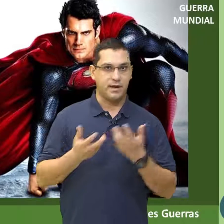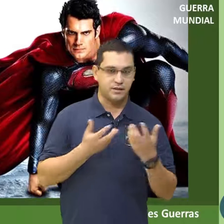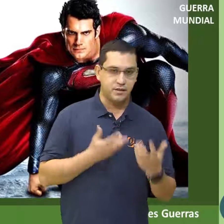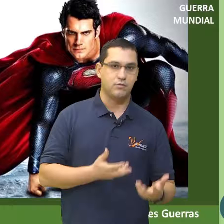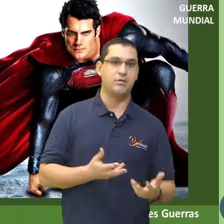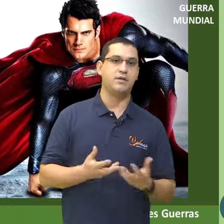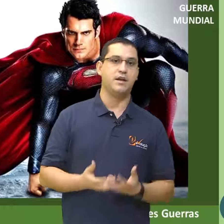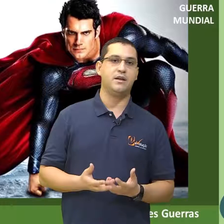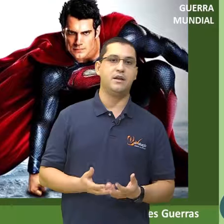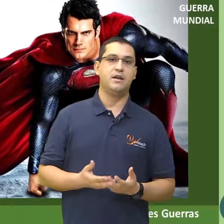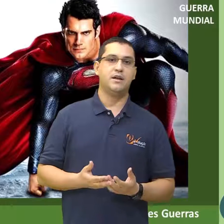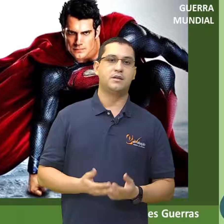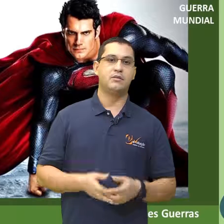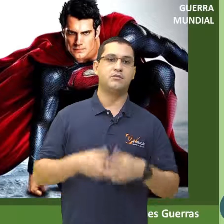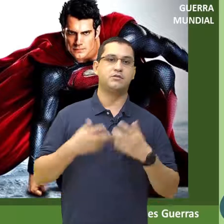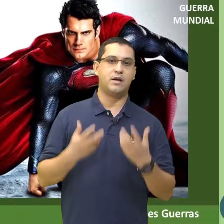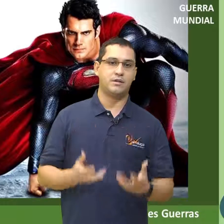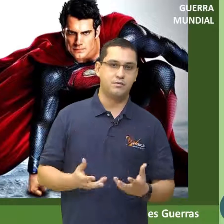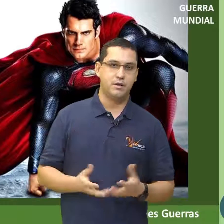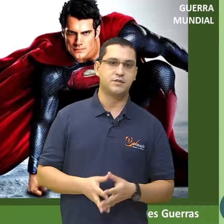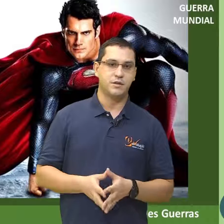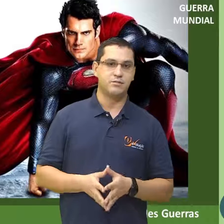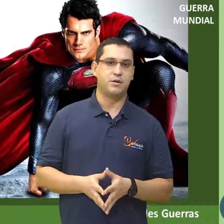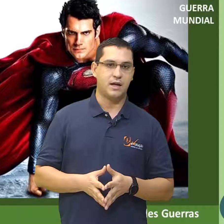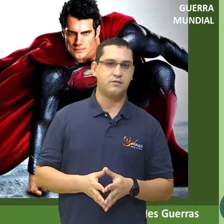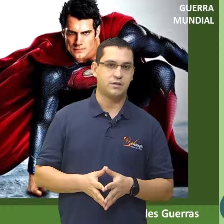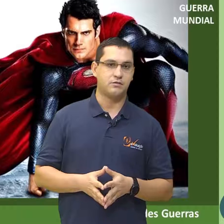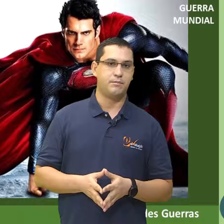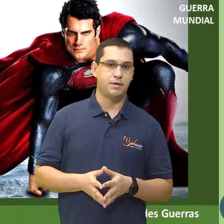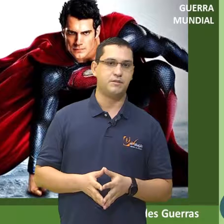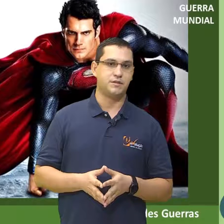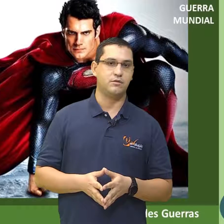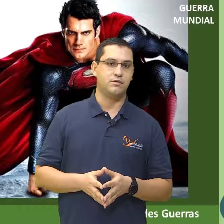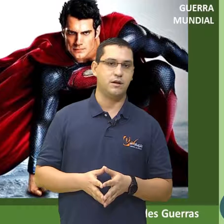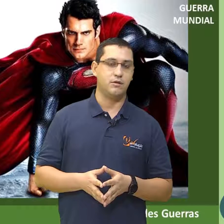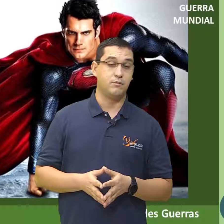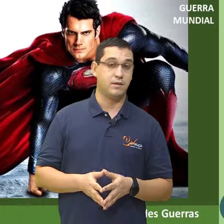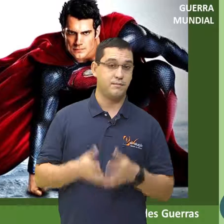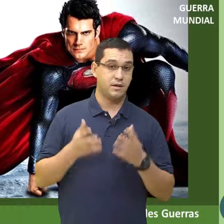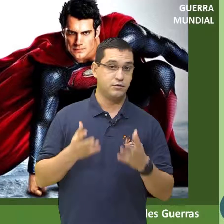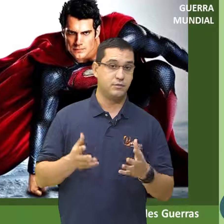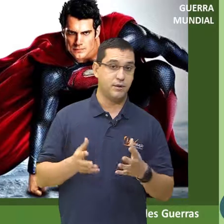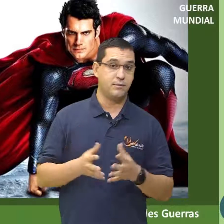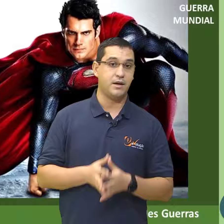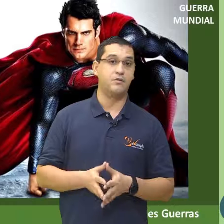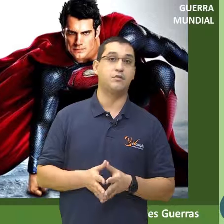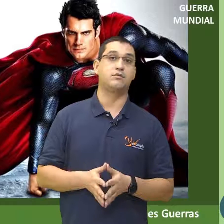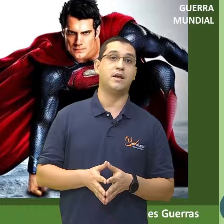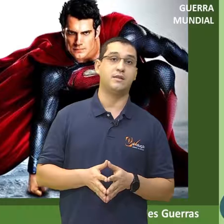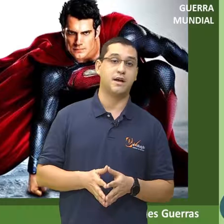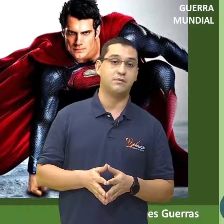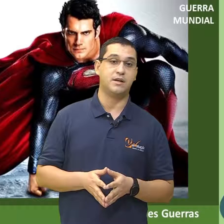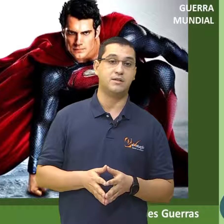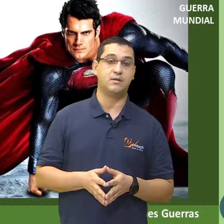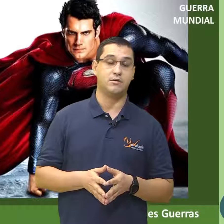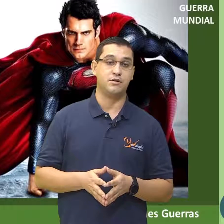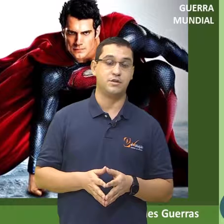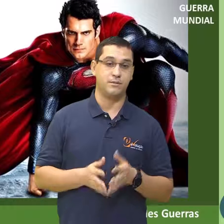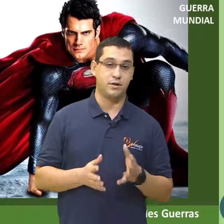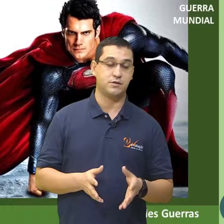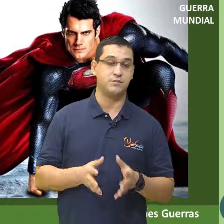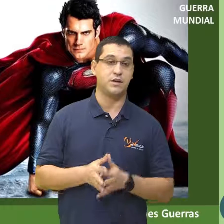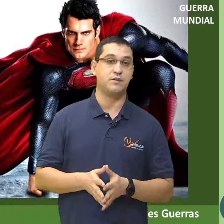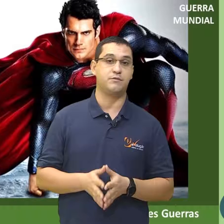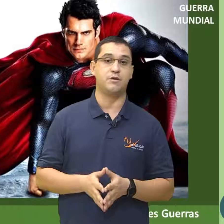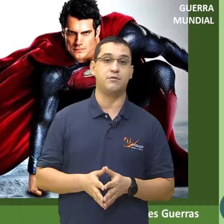clima parecido com o dele. Então, os quadrinhos podem ser explorados na sua prova, sem dúvida nenhuma, e o Superman é um outro retrato dessa